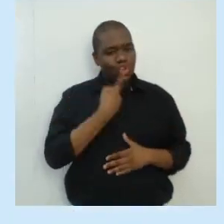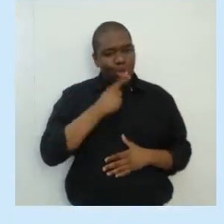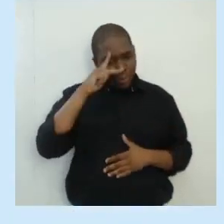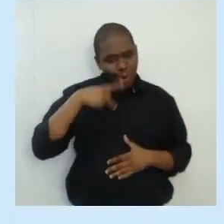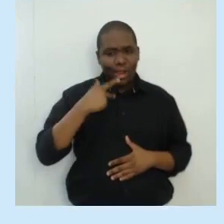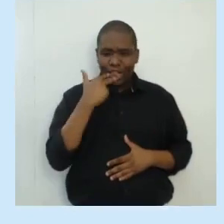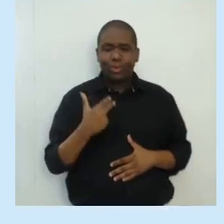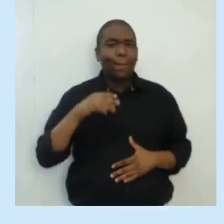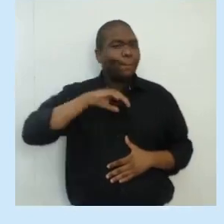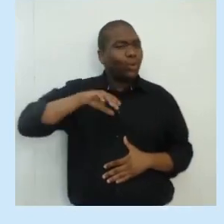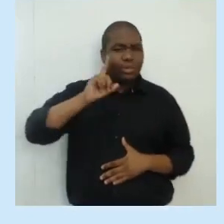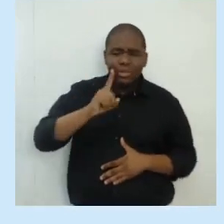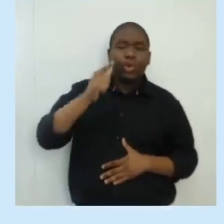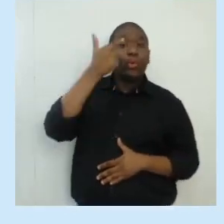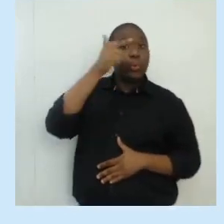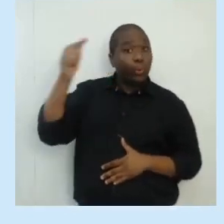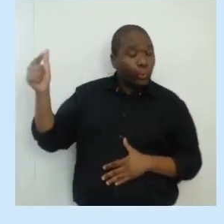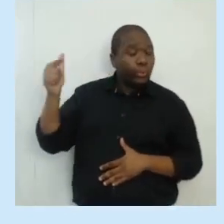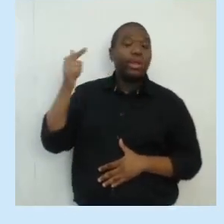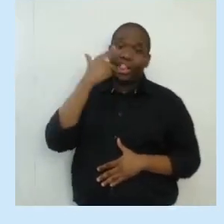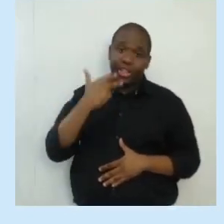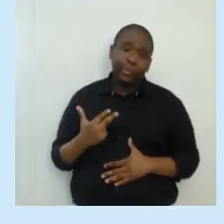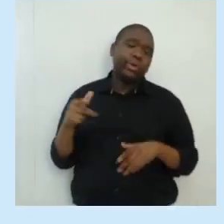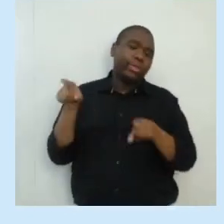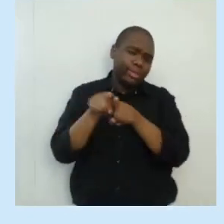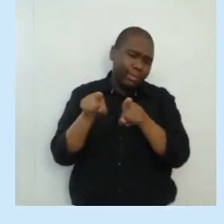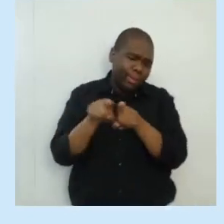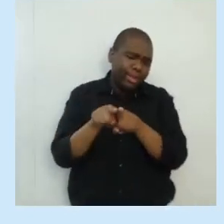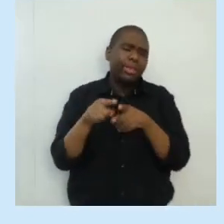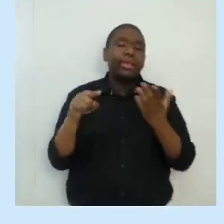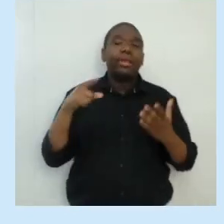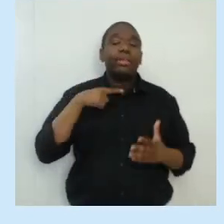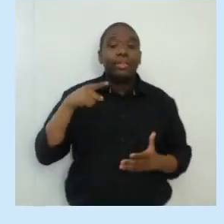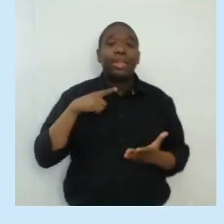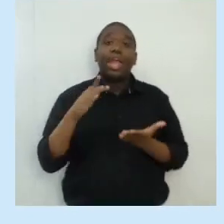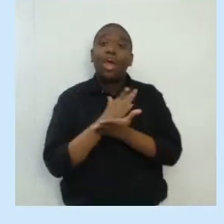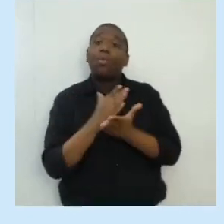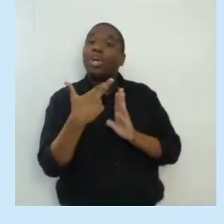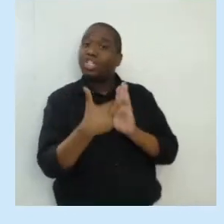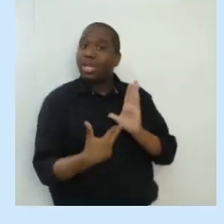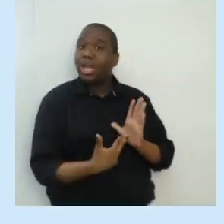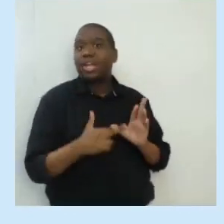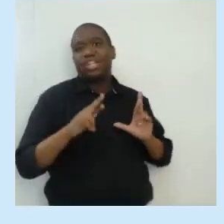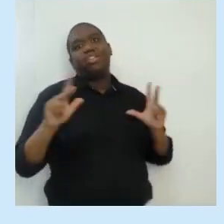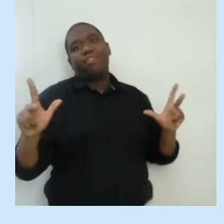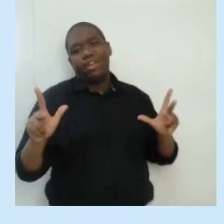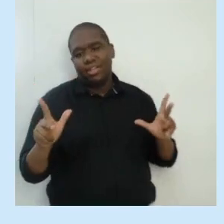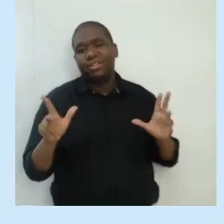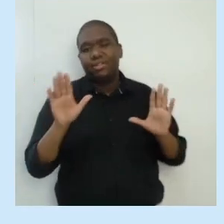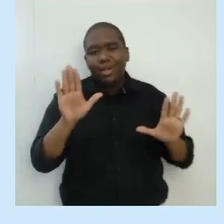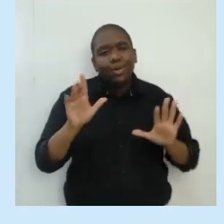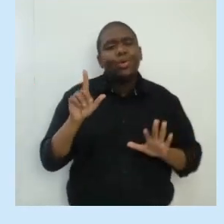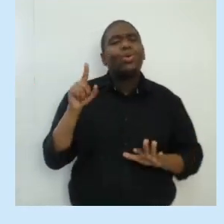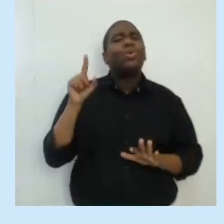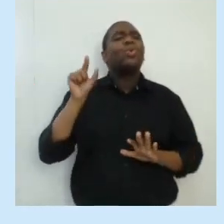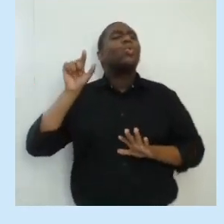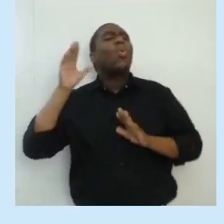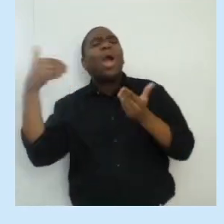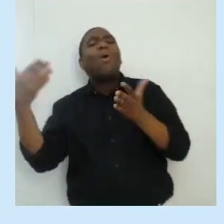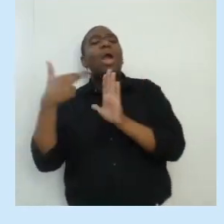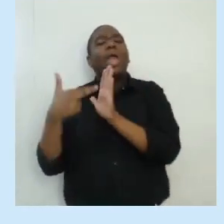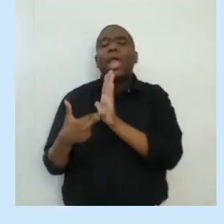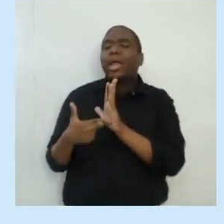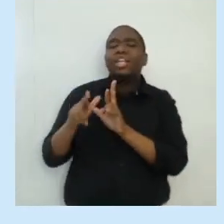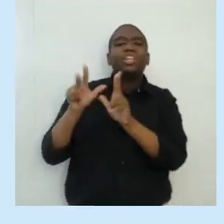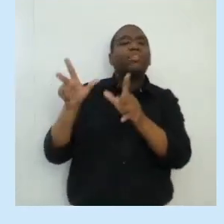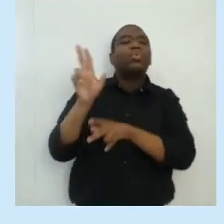portuguesa, mas todos os outros idiomas, existem as exceções. Então, qual seria a exceção para o